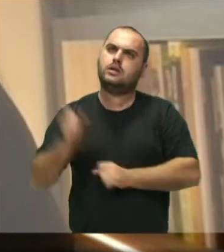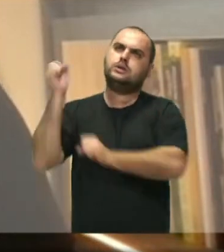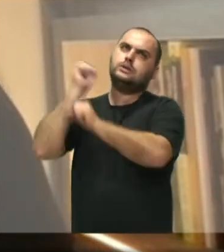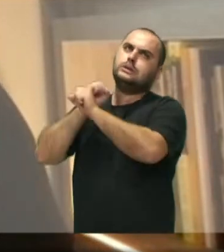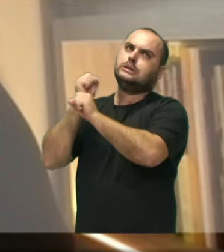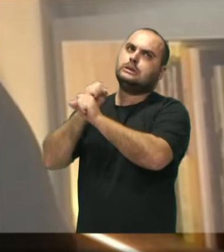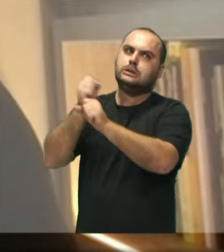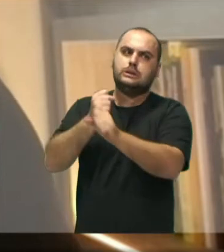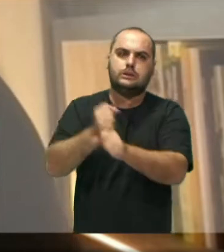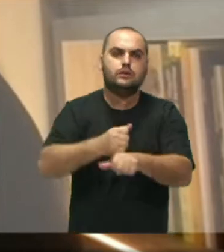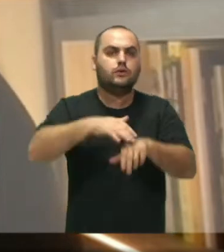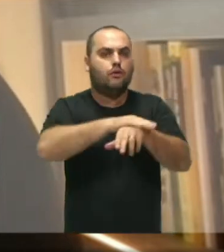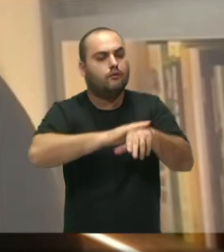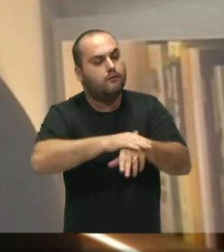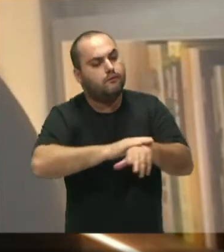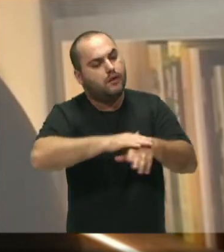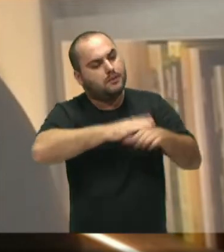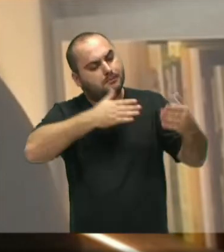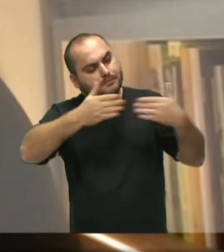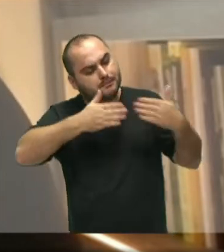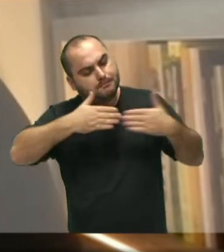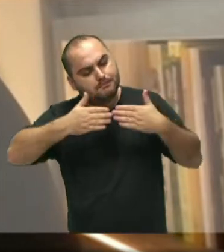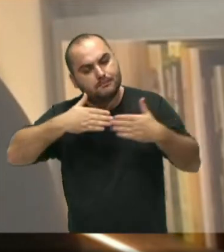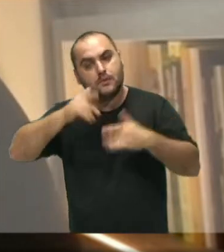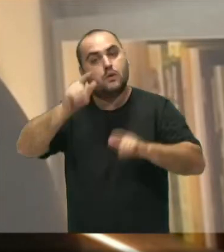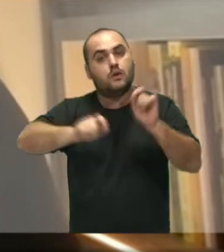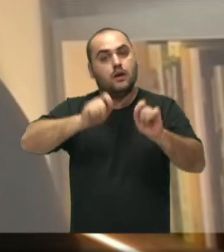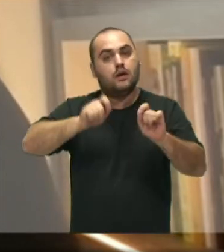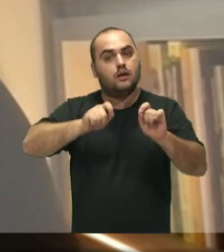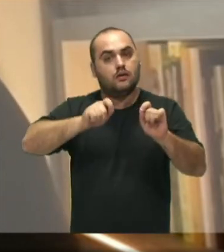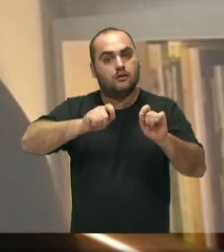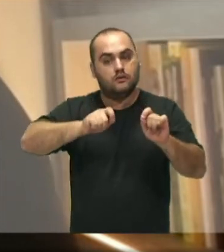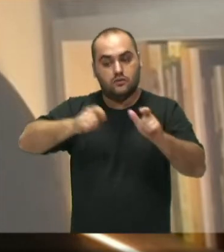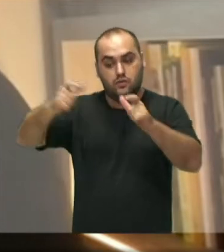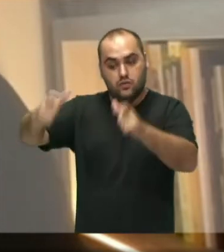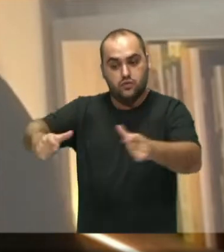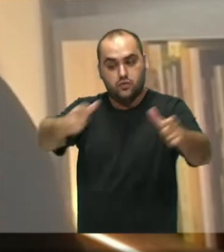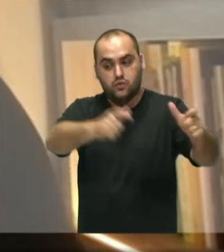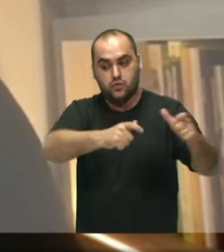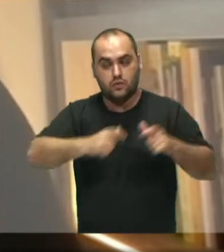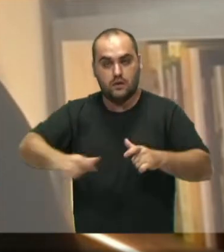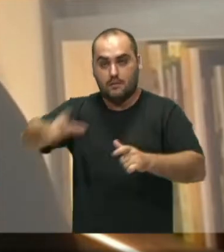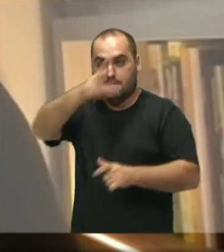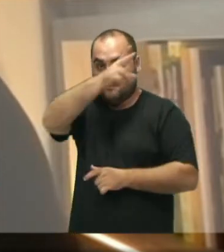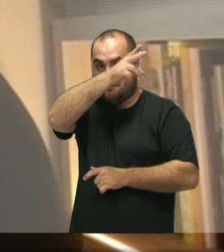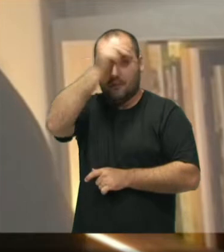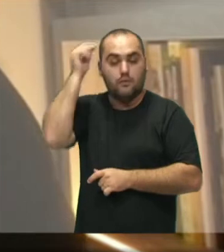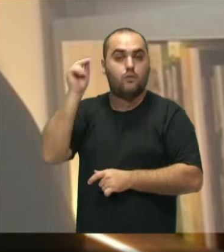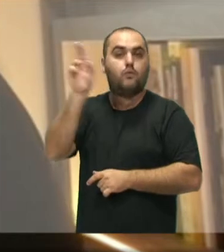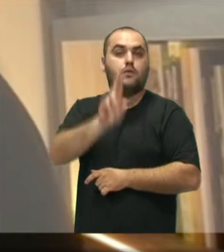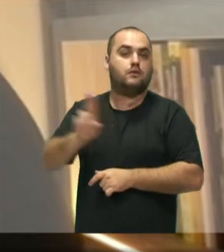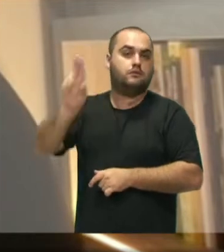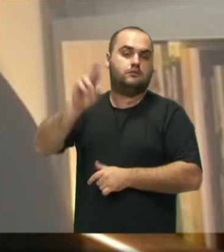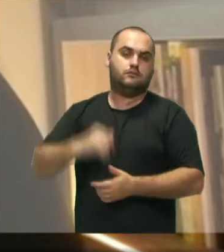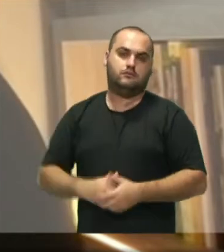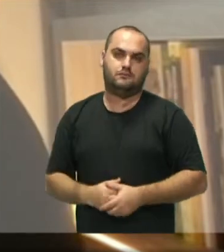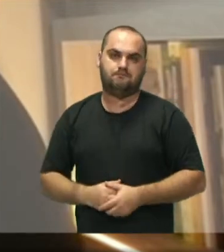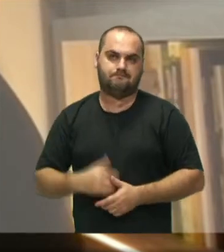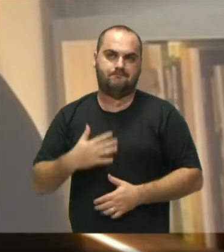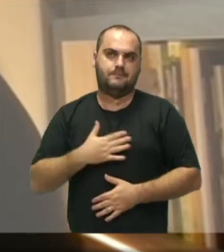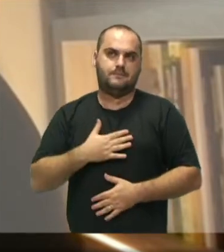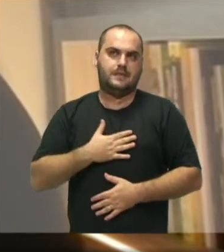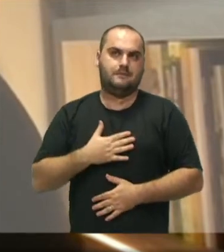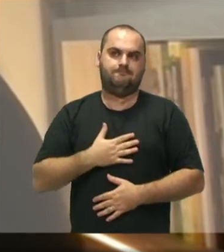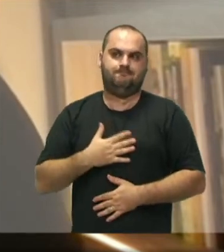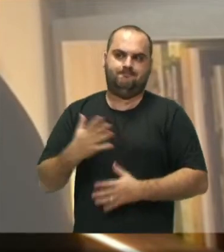conversando com várias pessoas a respeito da utilização de espaços públicos por animais eu não quis de